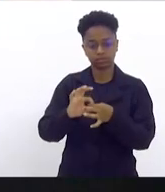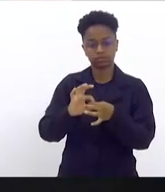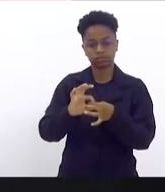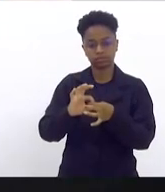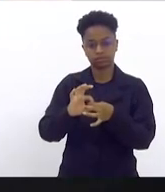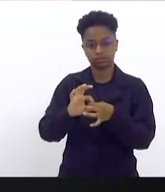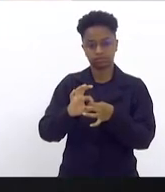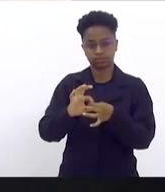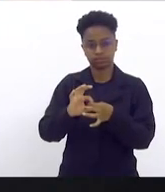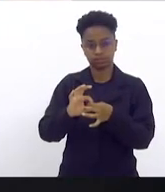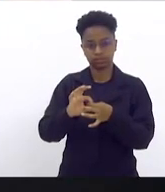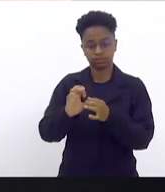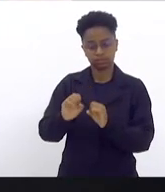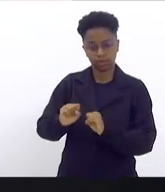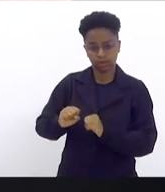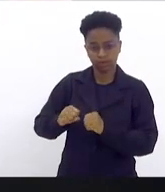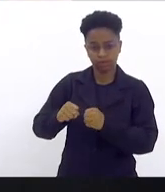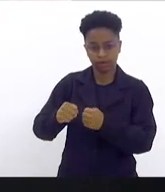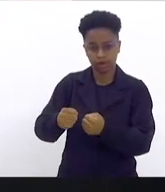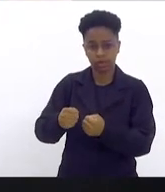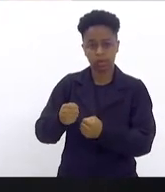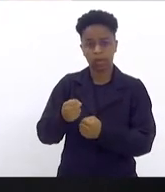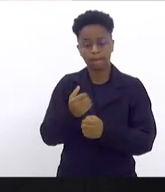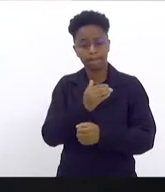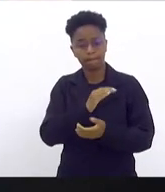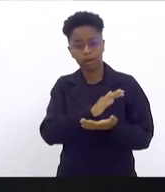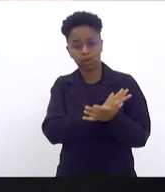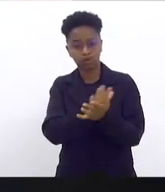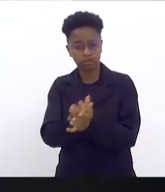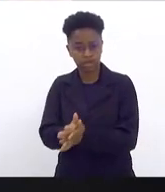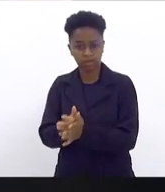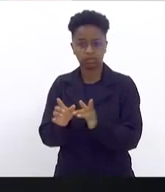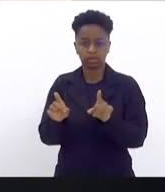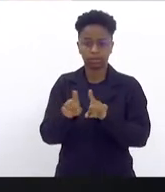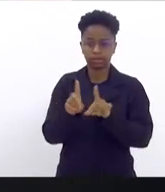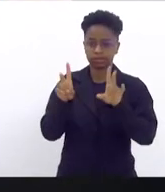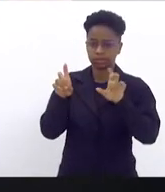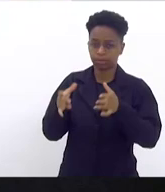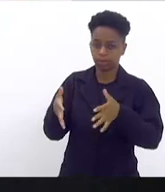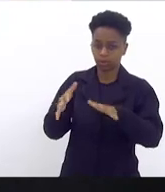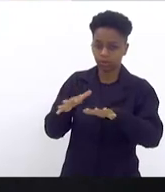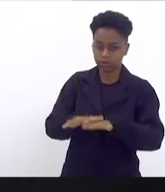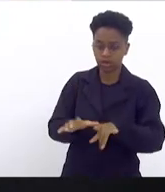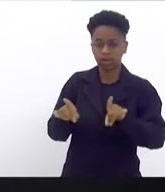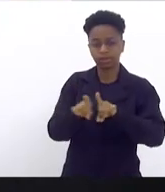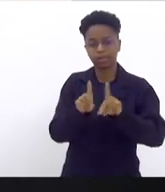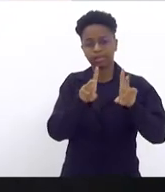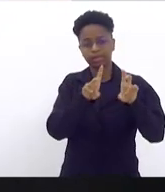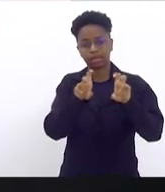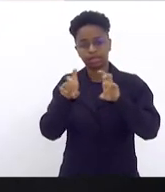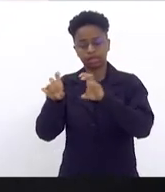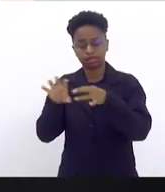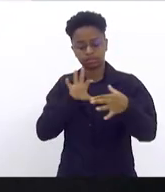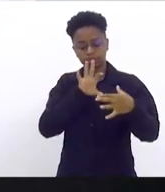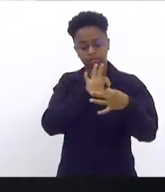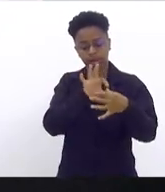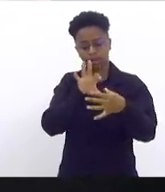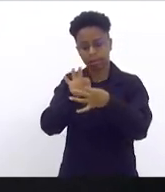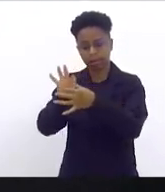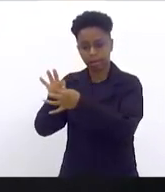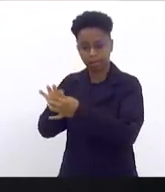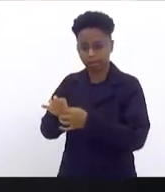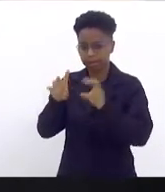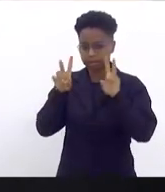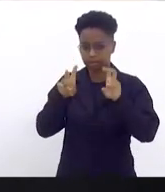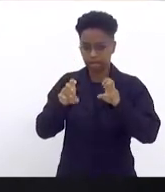o enfrentamento do preconceito, a inclusão e todos os demais temas relacionados